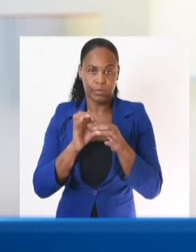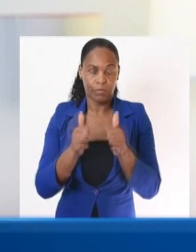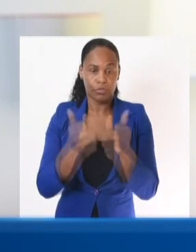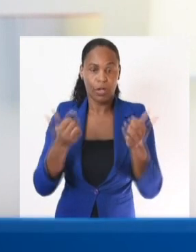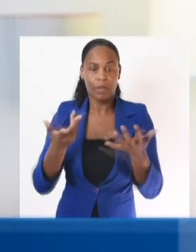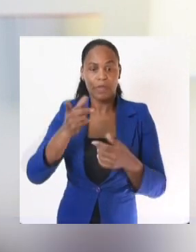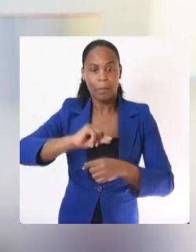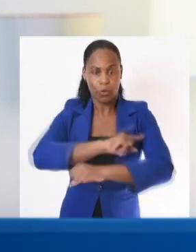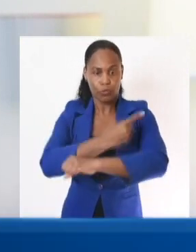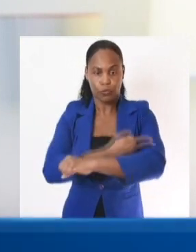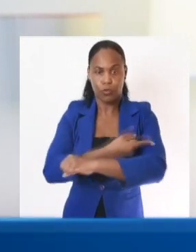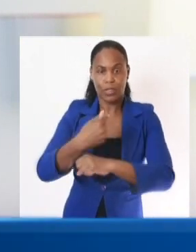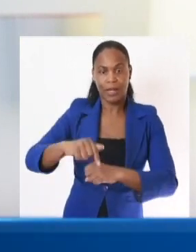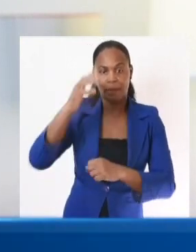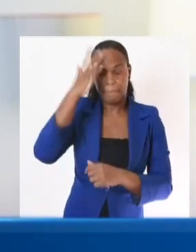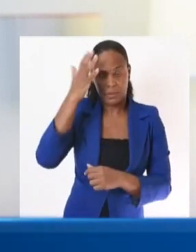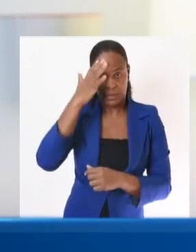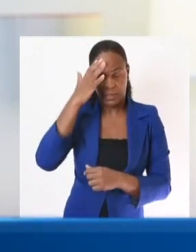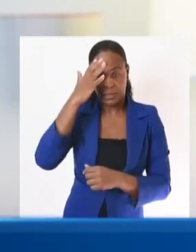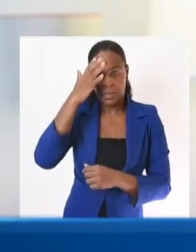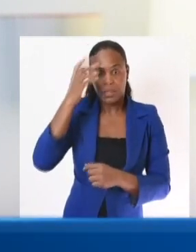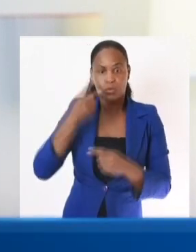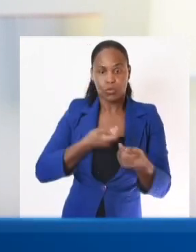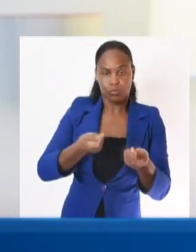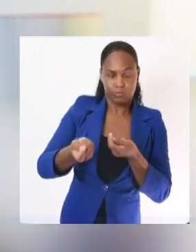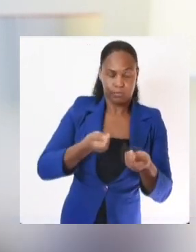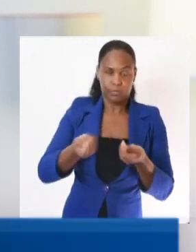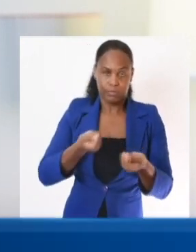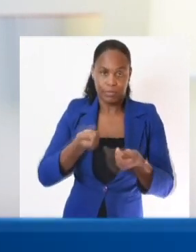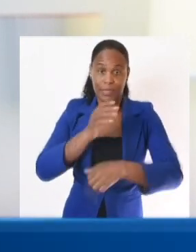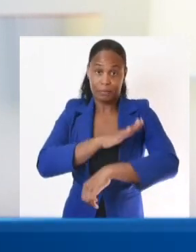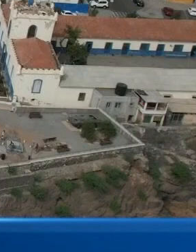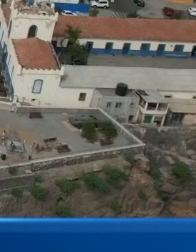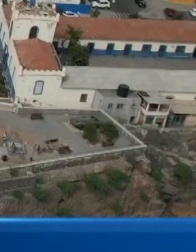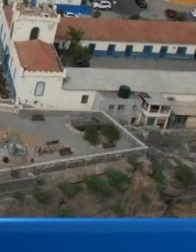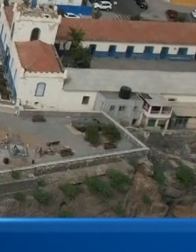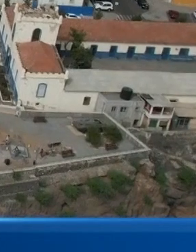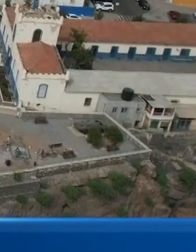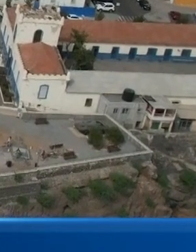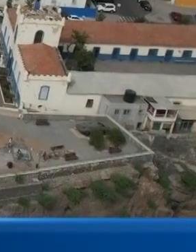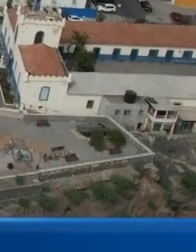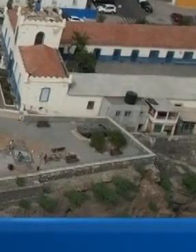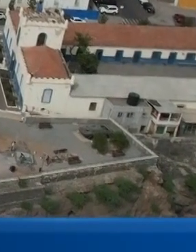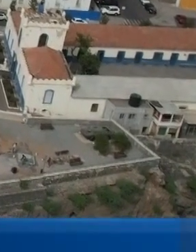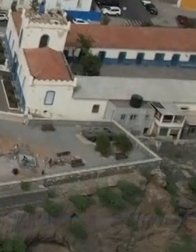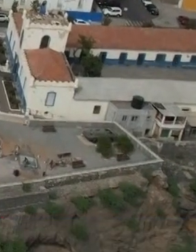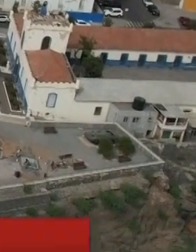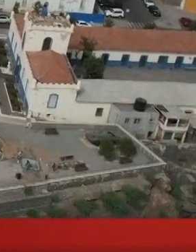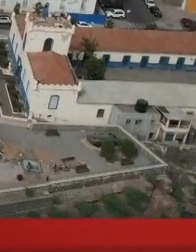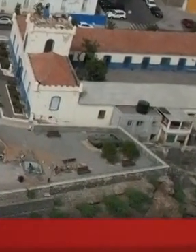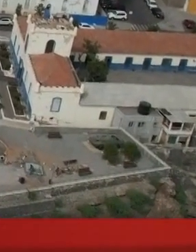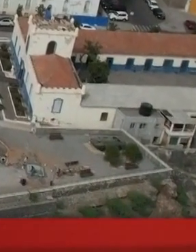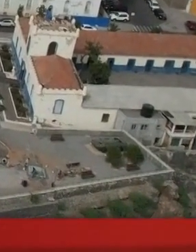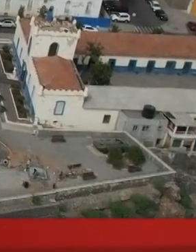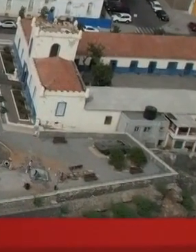bem-aventurança mais paz e segurança mais qualidade da vida e que consiga todos unidos vencer com